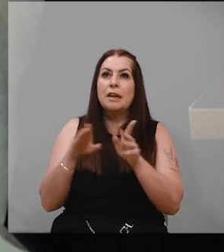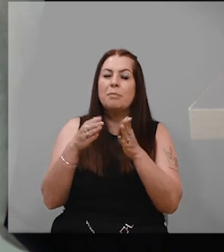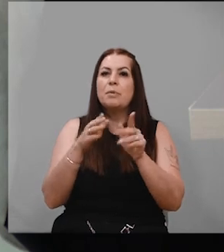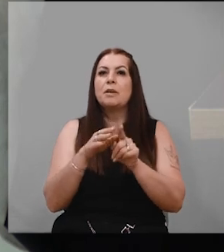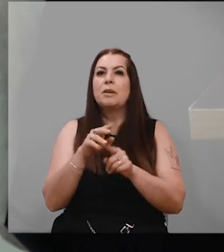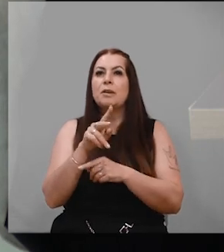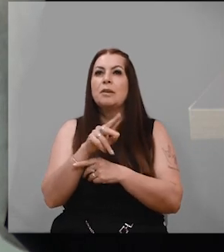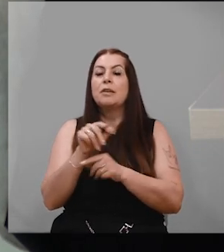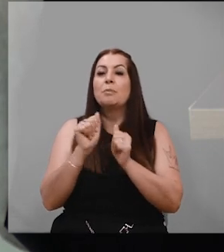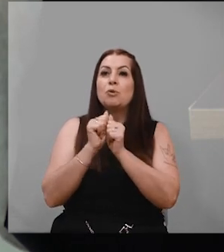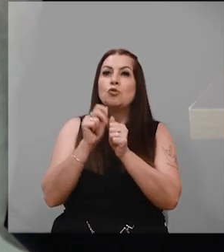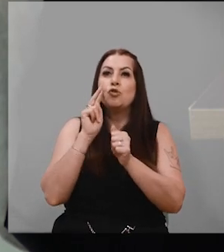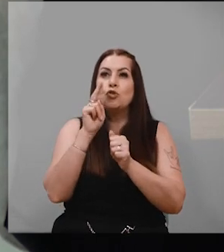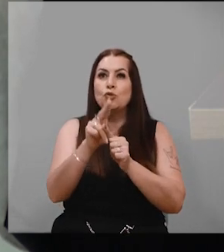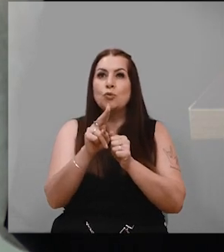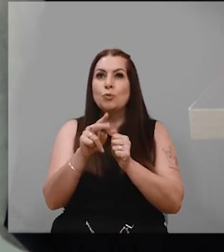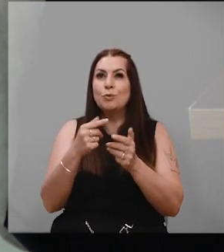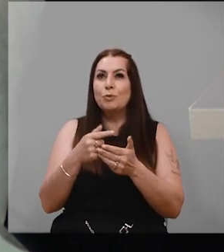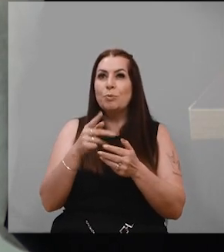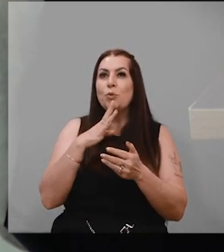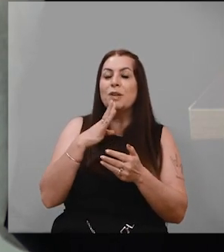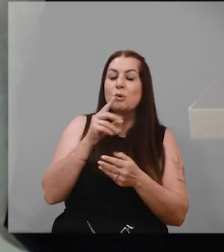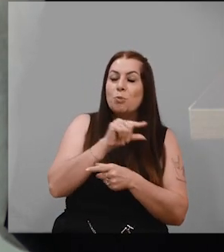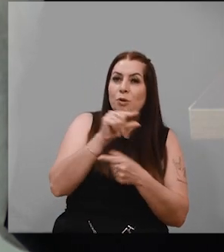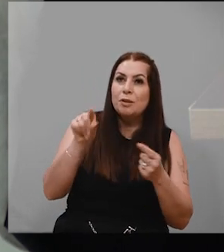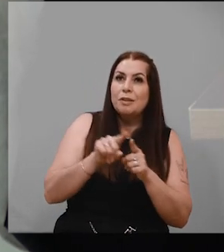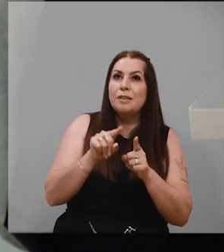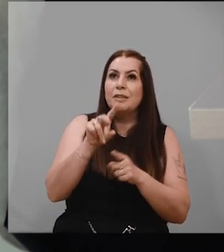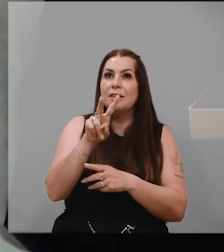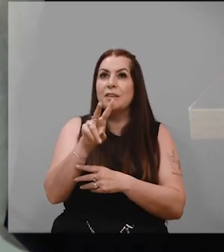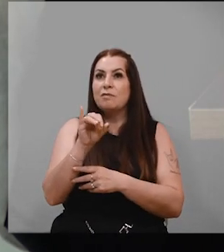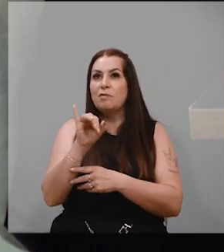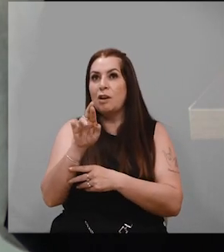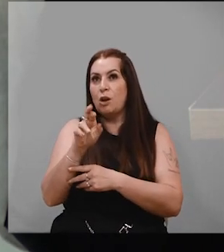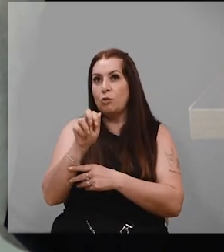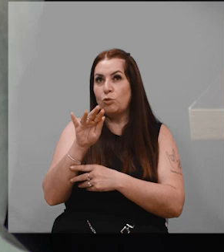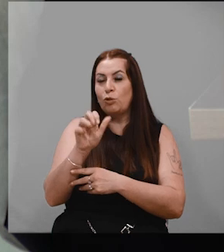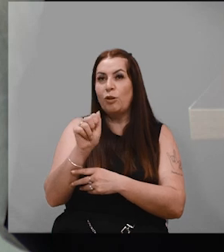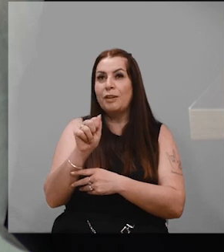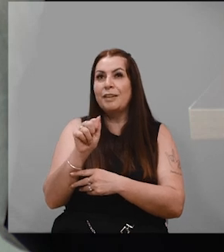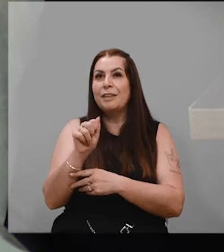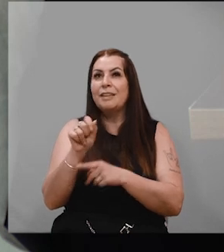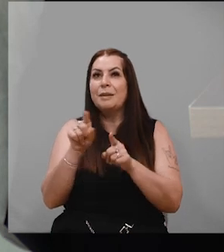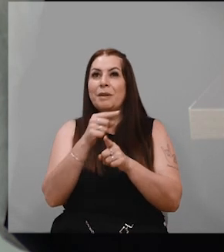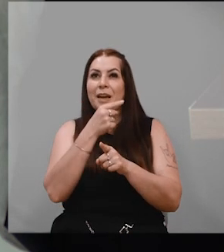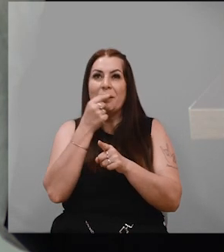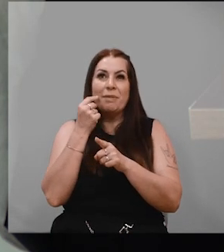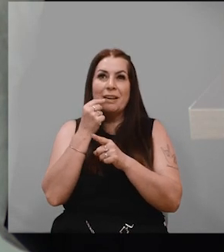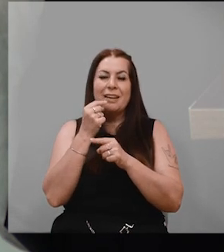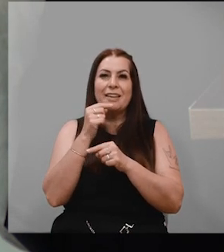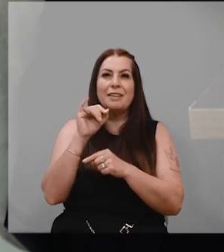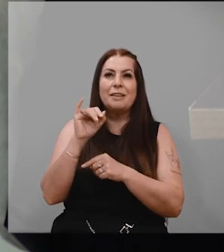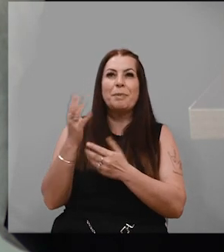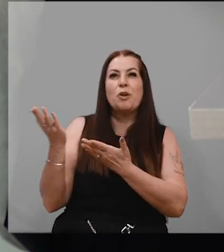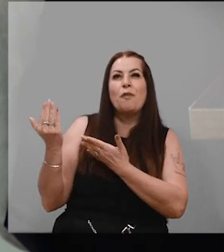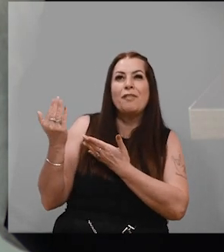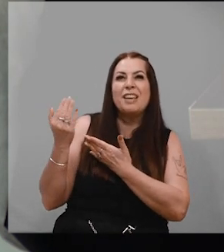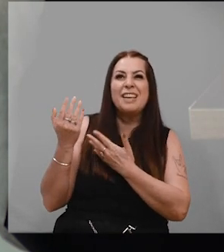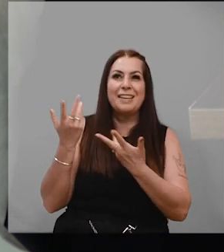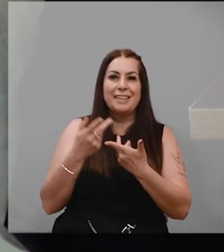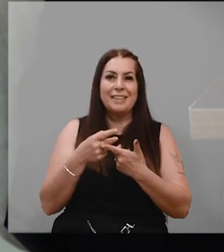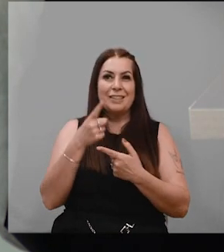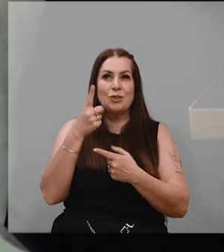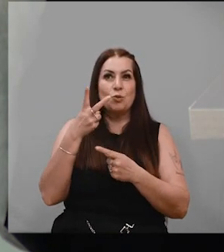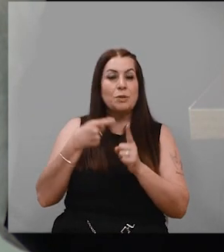Pra conhecer um pouquinho. Para conhecer um olha. pouquinho. A Vitória ainda de aparelho, bem novinha. Lá em janeiro. 12 meses